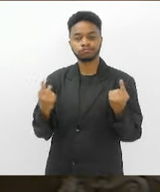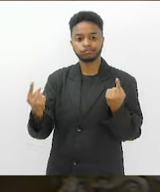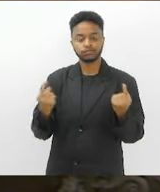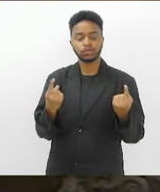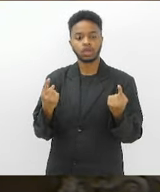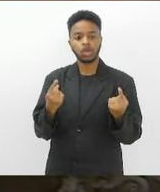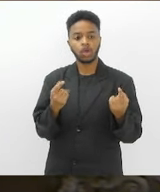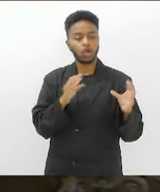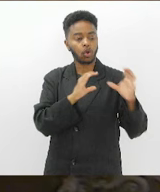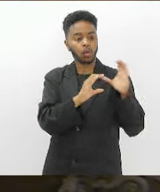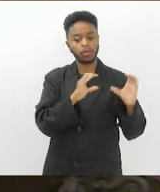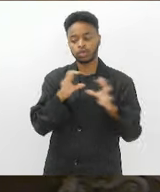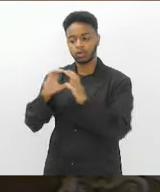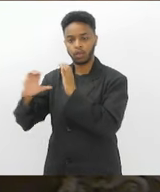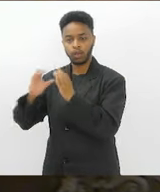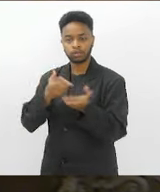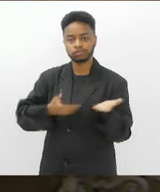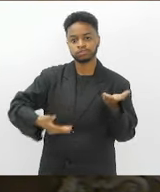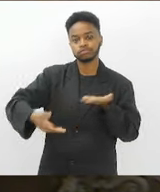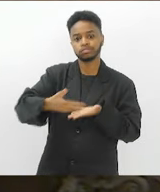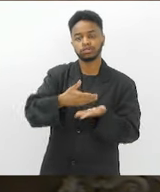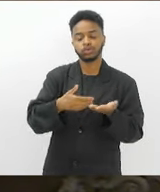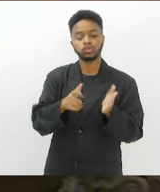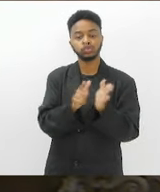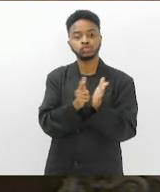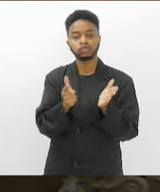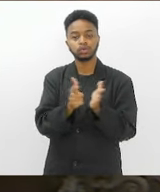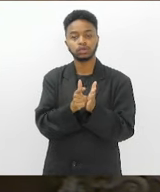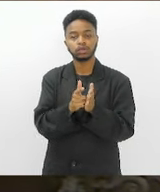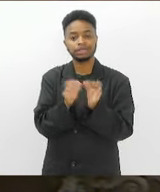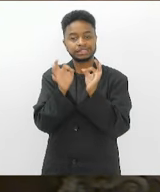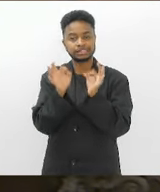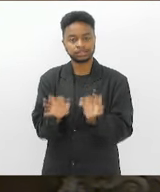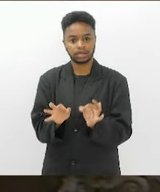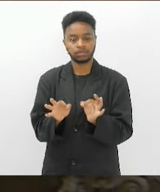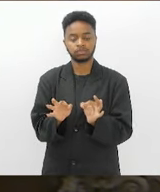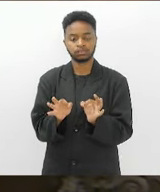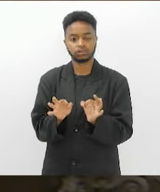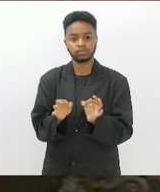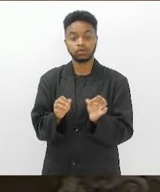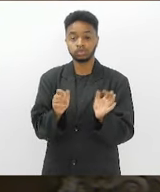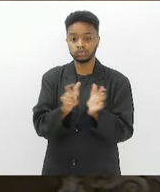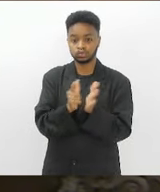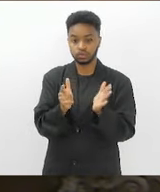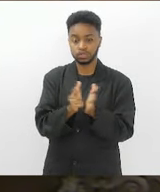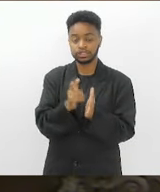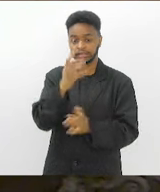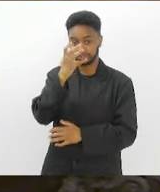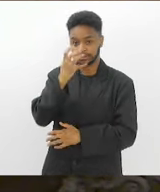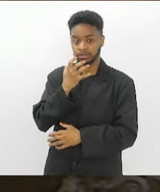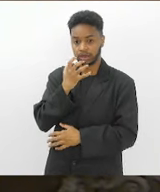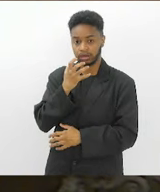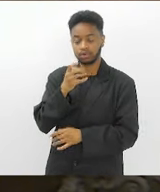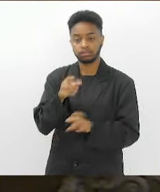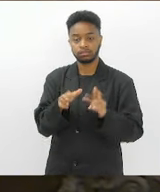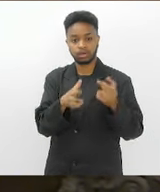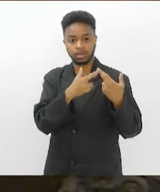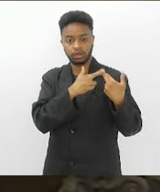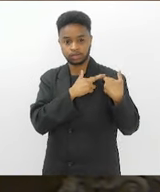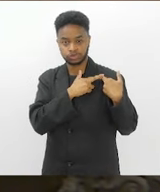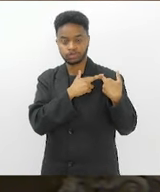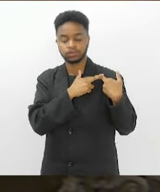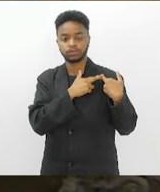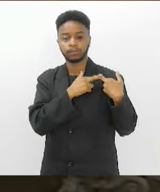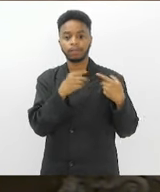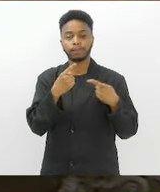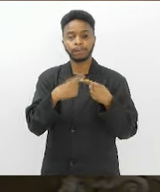lados. Trata-se de um jornal direito, jornalismo sério, responsável, que sabe